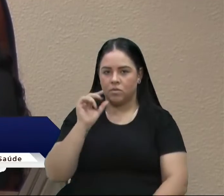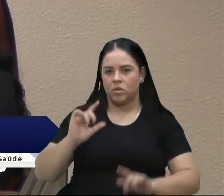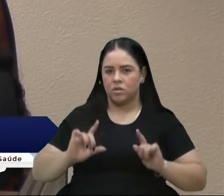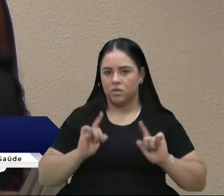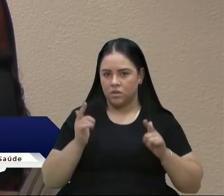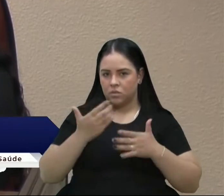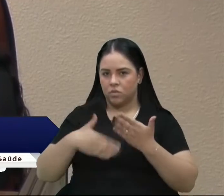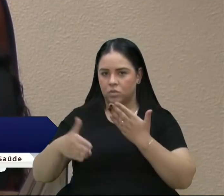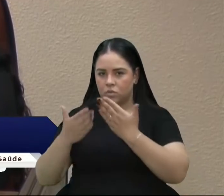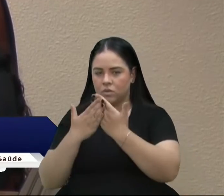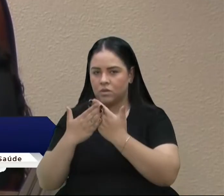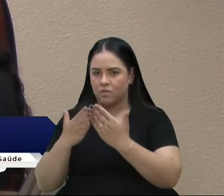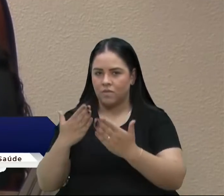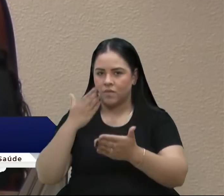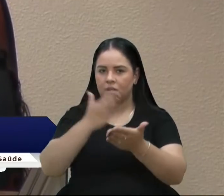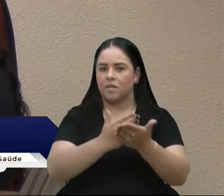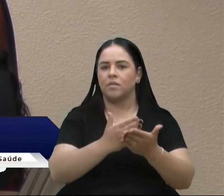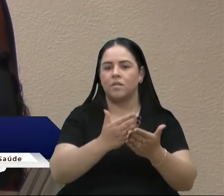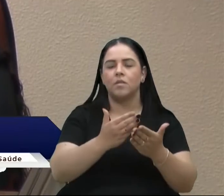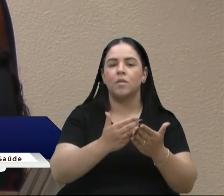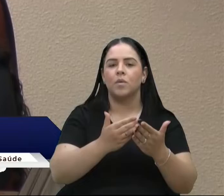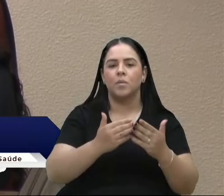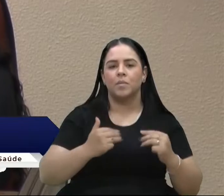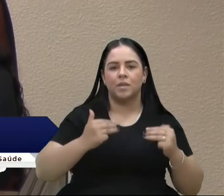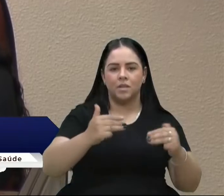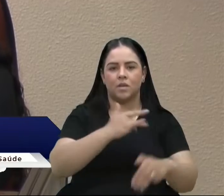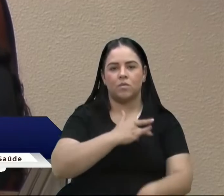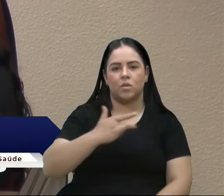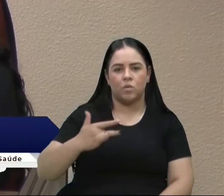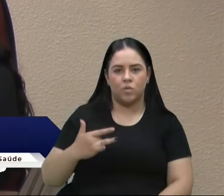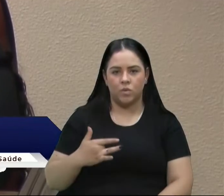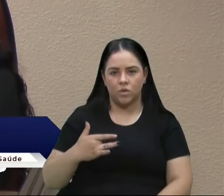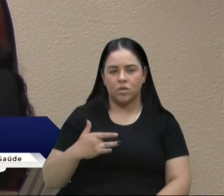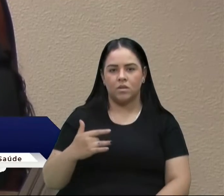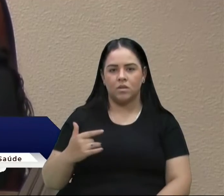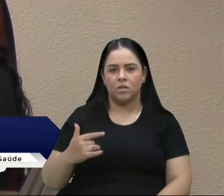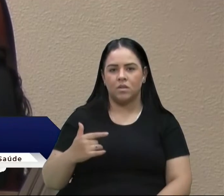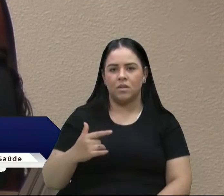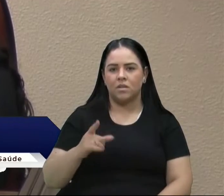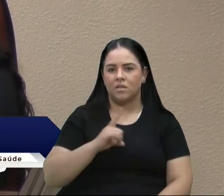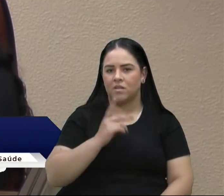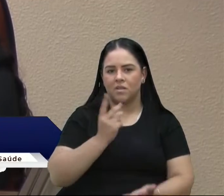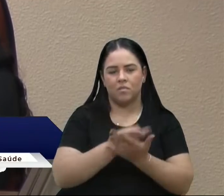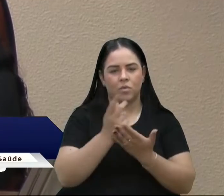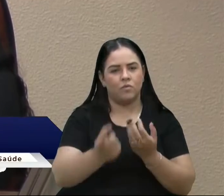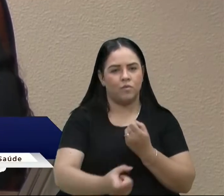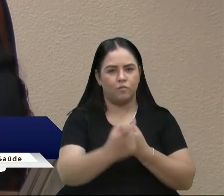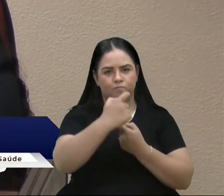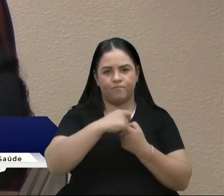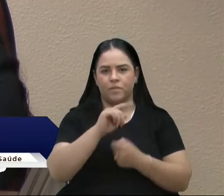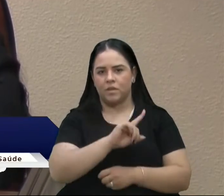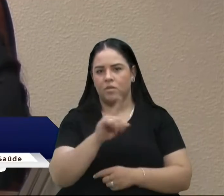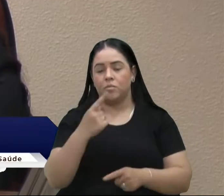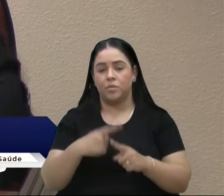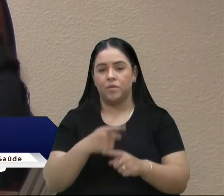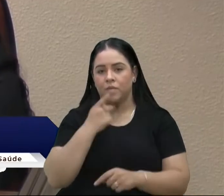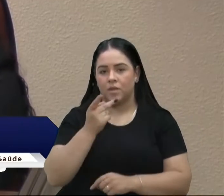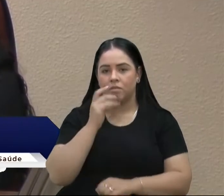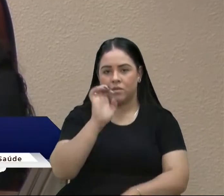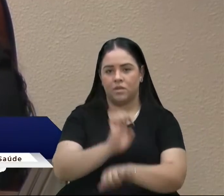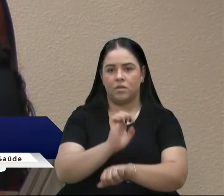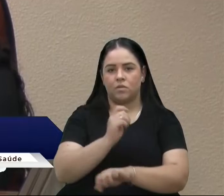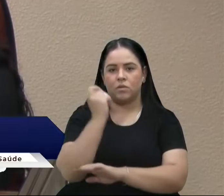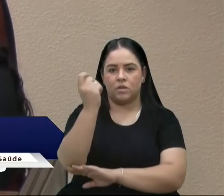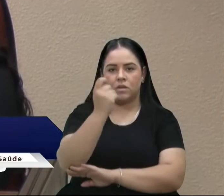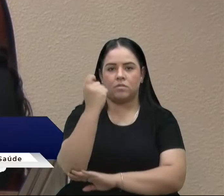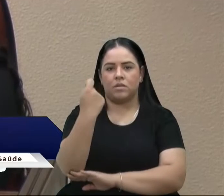plena, ele vai até o Ministério da Saúde, em sua grande maioria ele volta negado, porque eles dizem que o Estado do Rio Grande do Sul